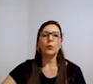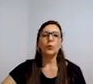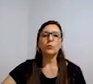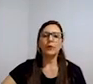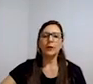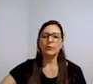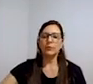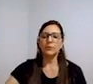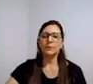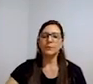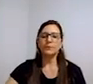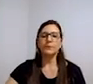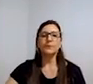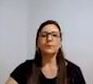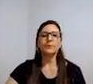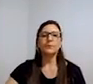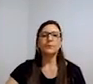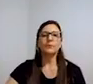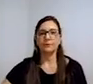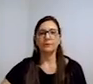um pouco tenso.